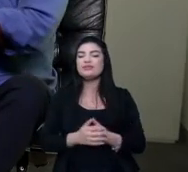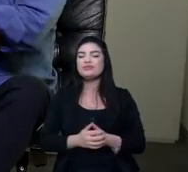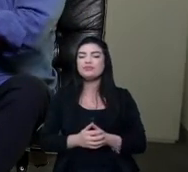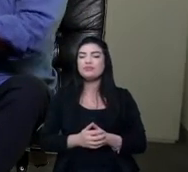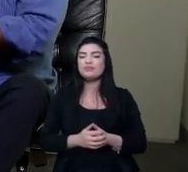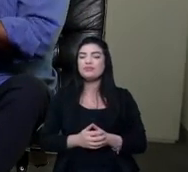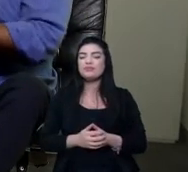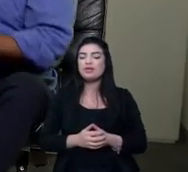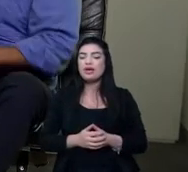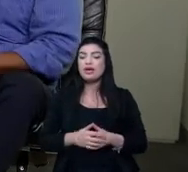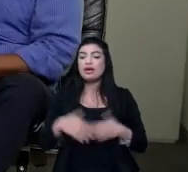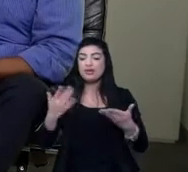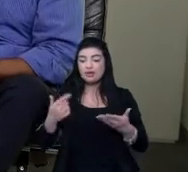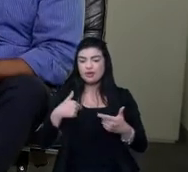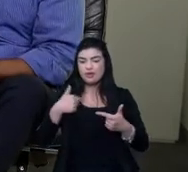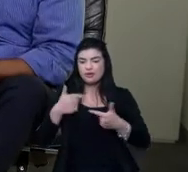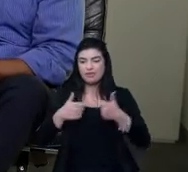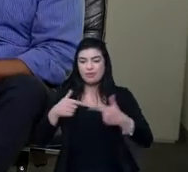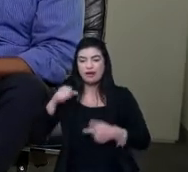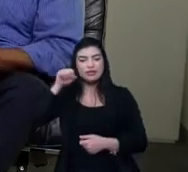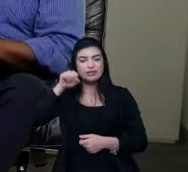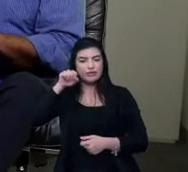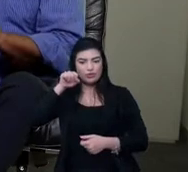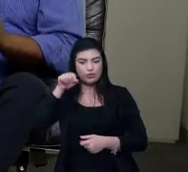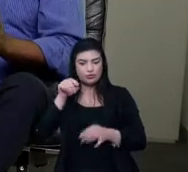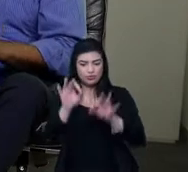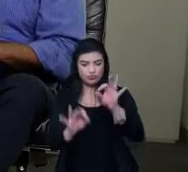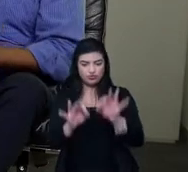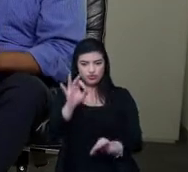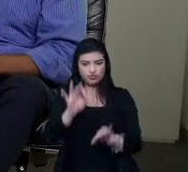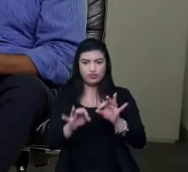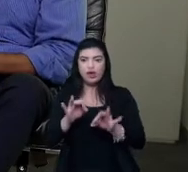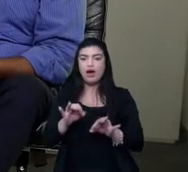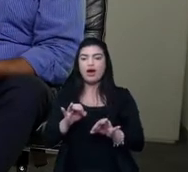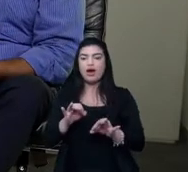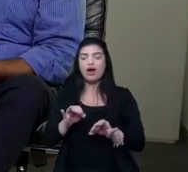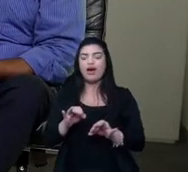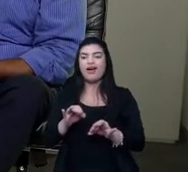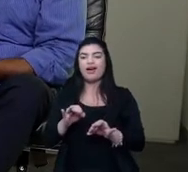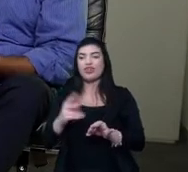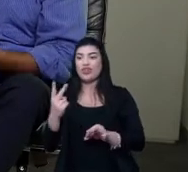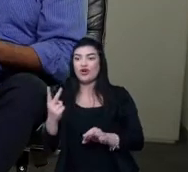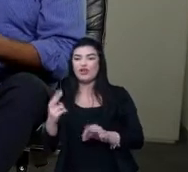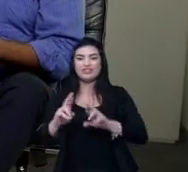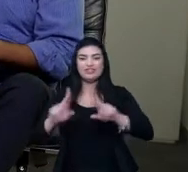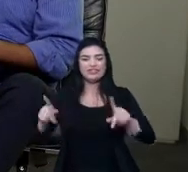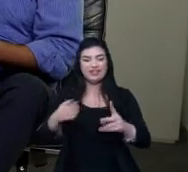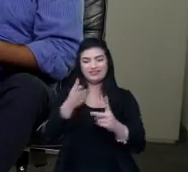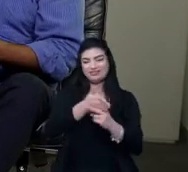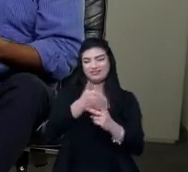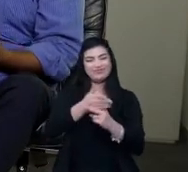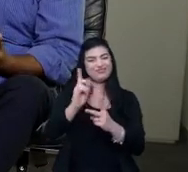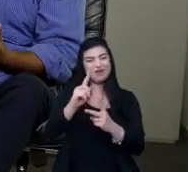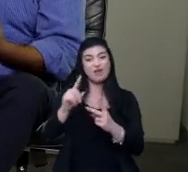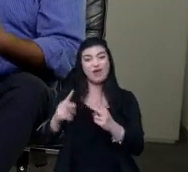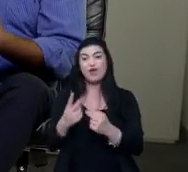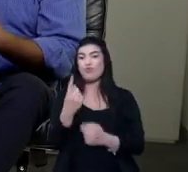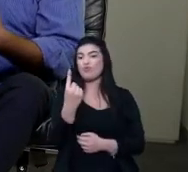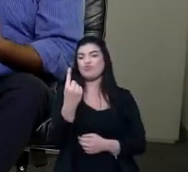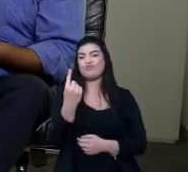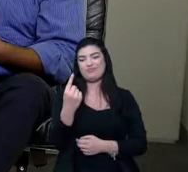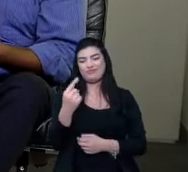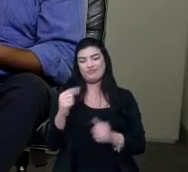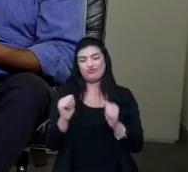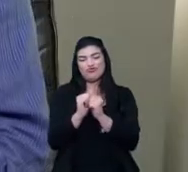O servidor e o artista é uma pessoa só, né? Não existe duas pessoas. Mas a gente vai trabalhando,